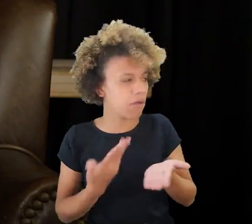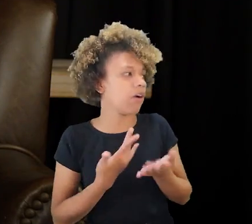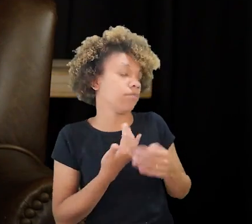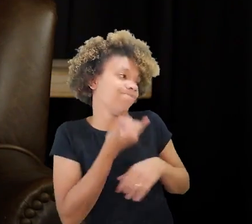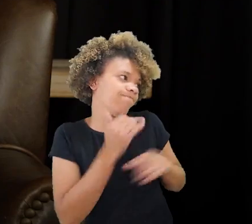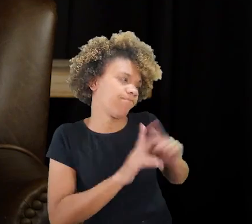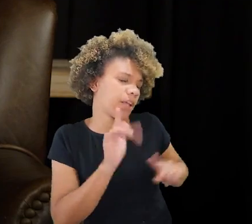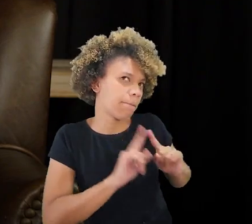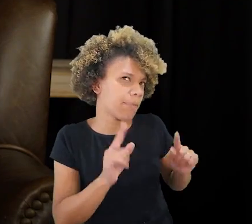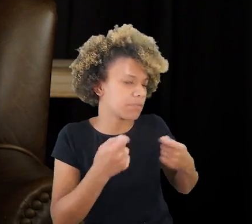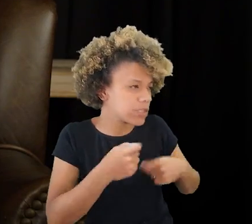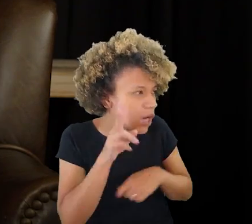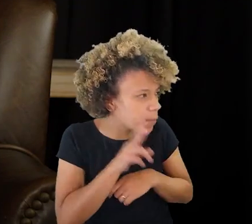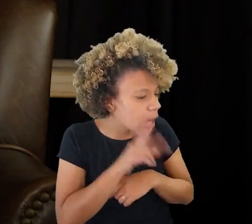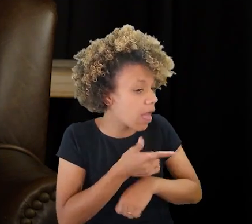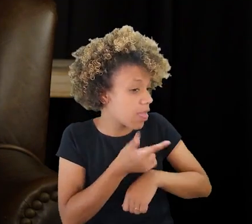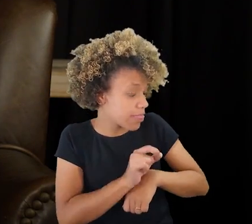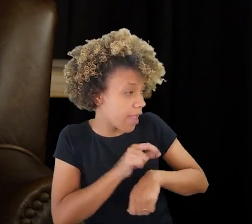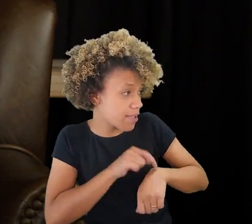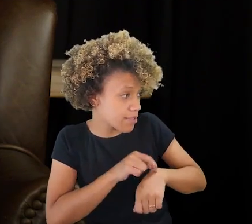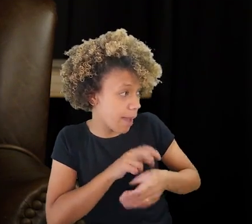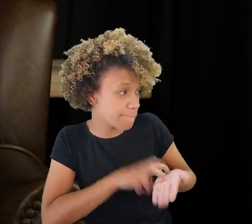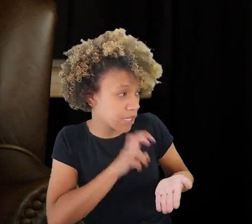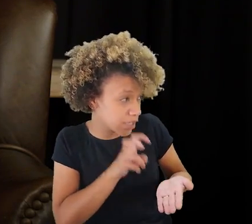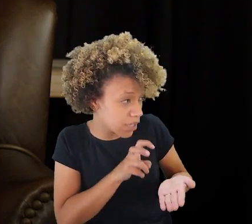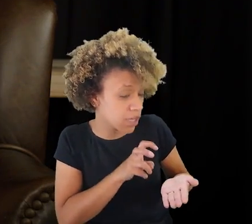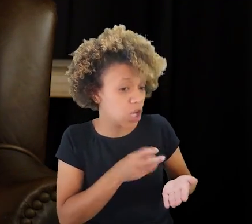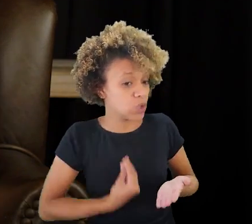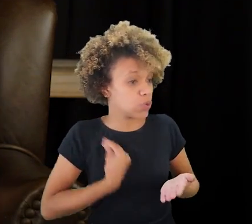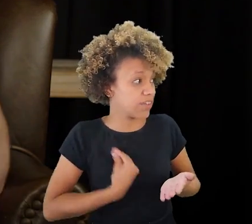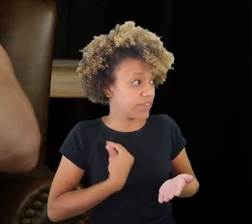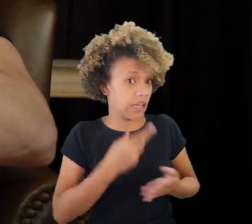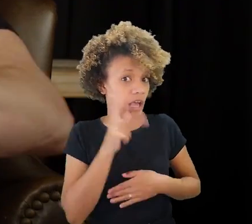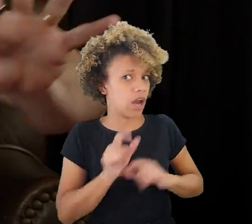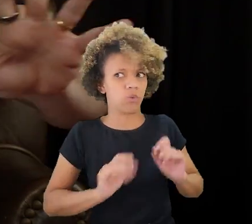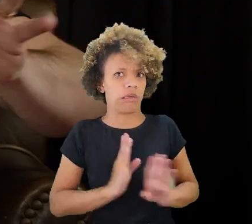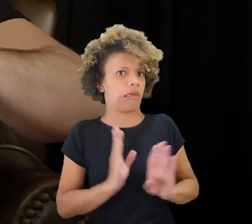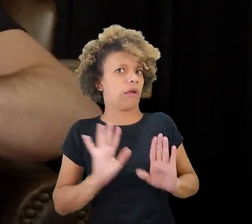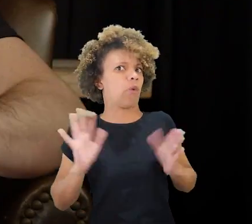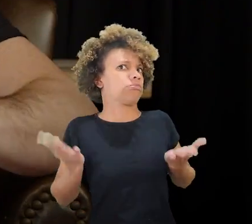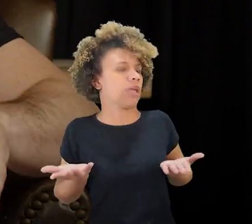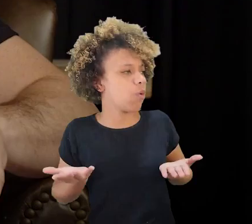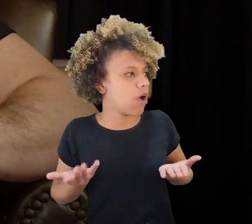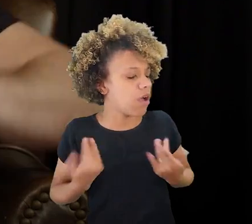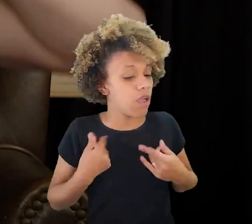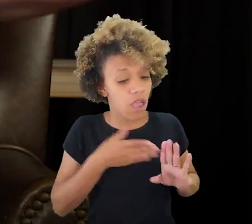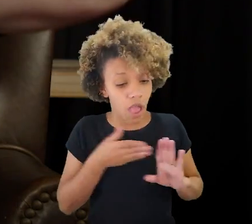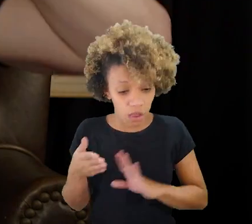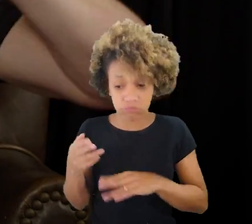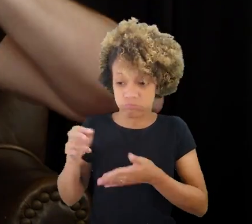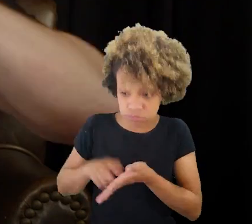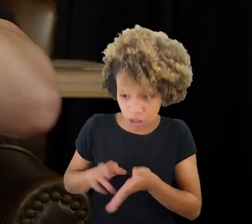interromper porque assim eu preciso lembrar de um negócio você falou isso daí era 10 da manhã então 10 da manhã tu a vida foi tipo o que aconteceu aí de repente você tá nessa